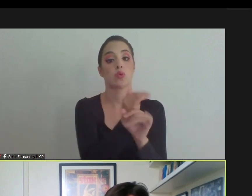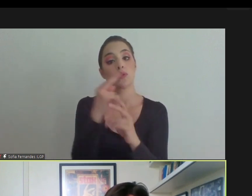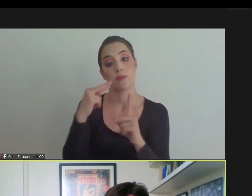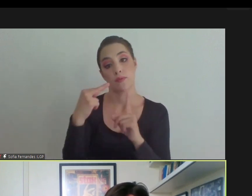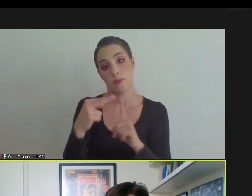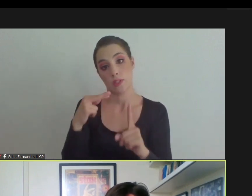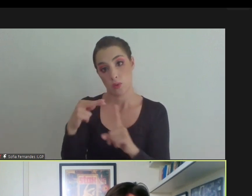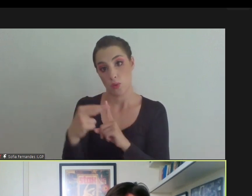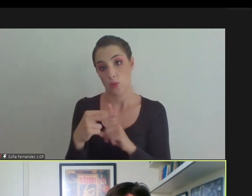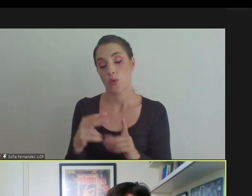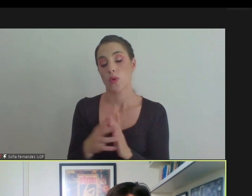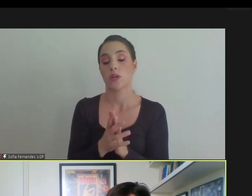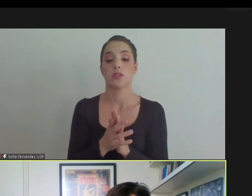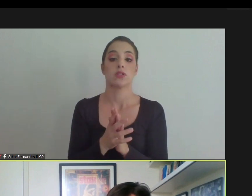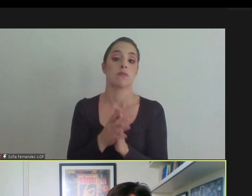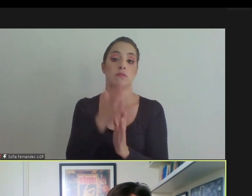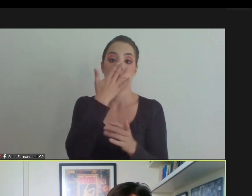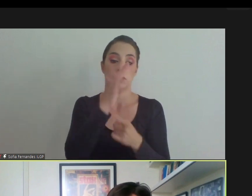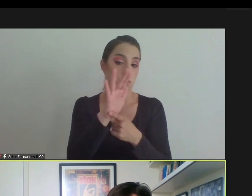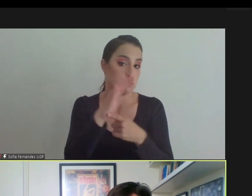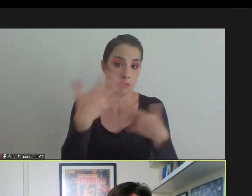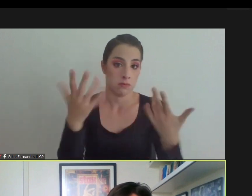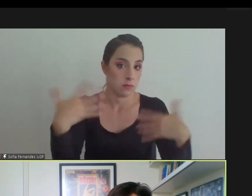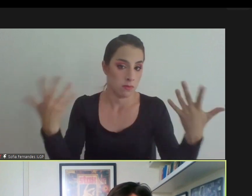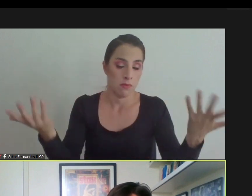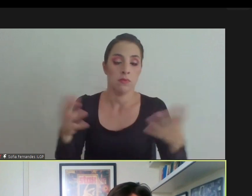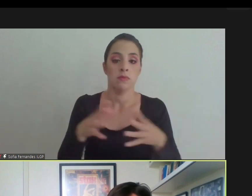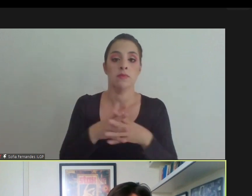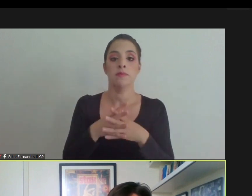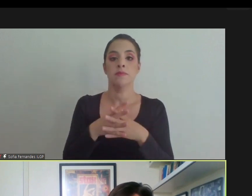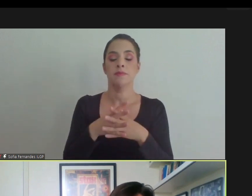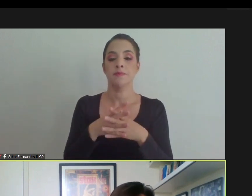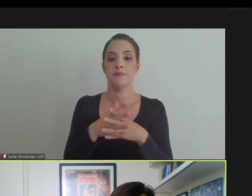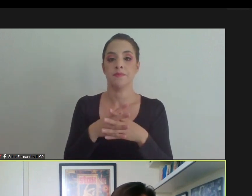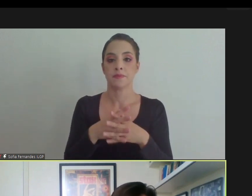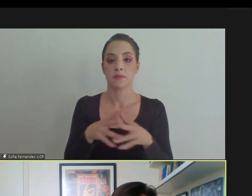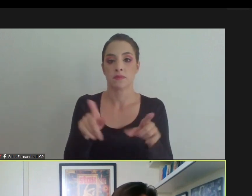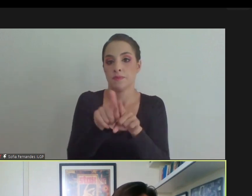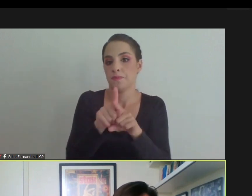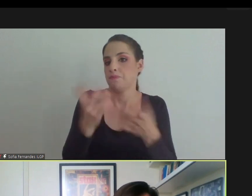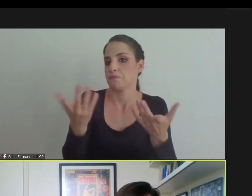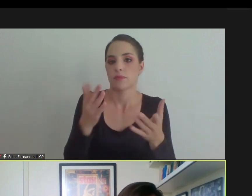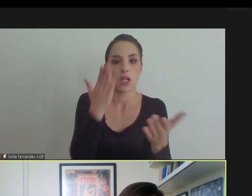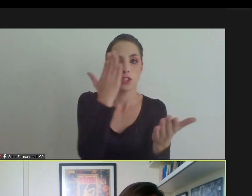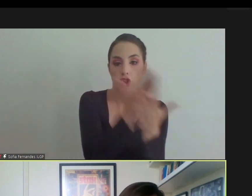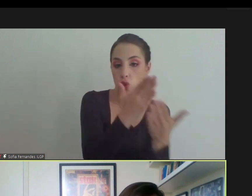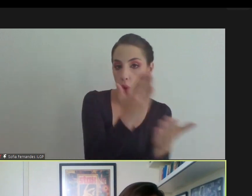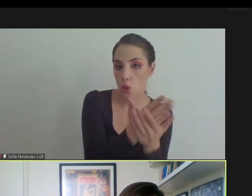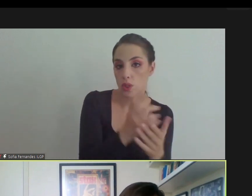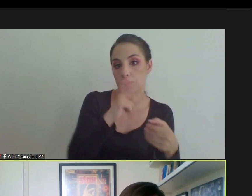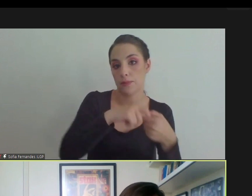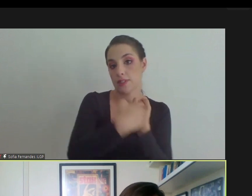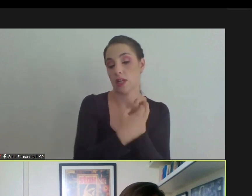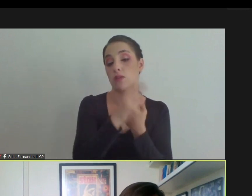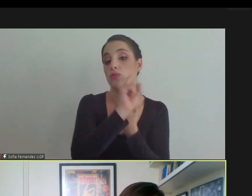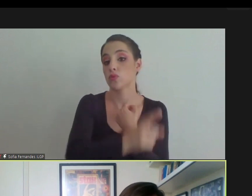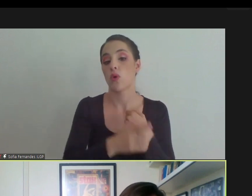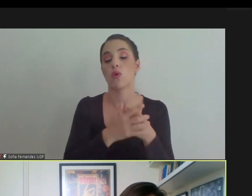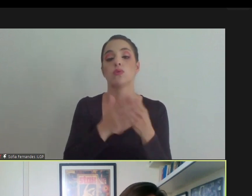visões, inclusive de parceiros locais, como, por exemplo, parceiros da academia, parceiros de